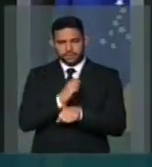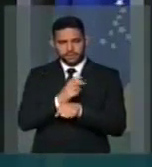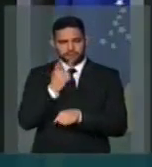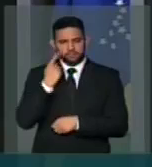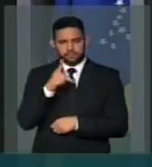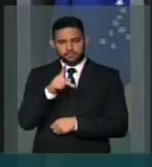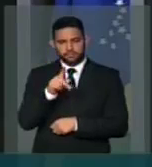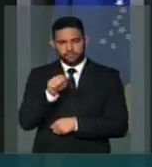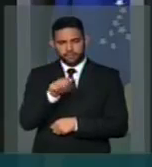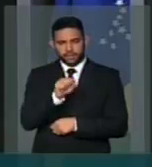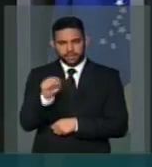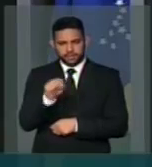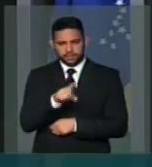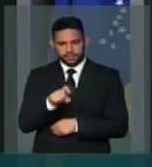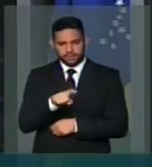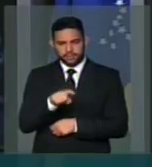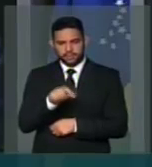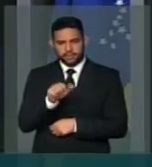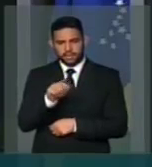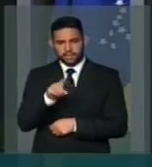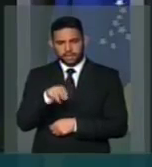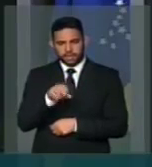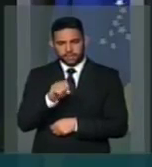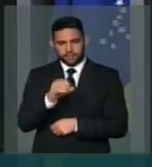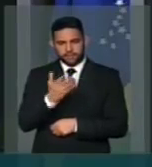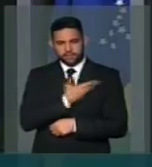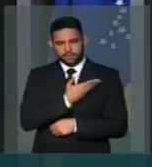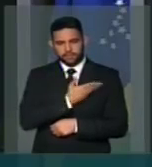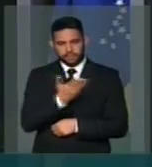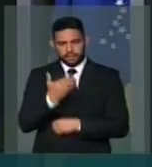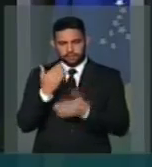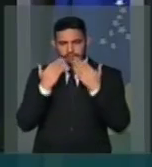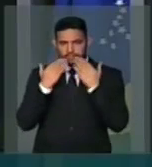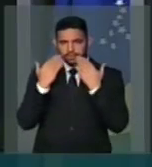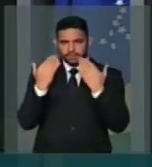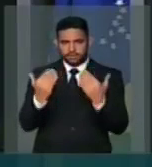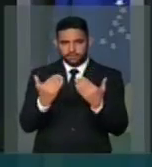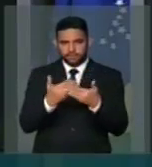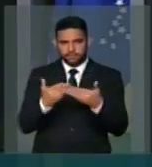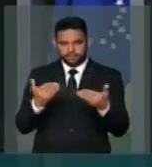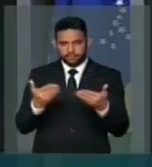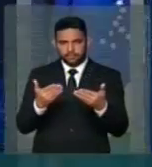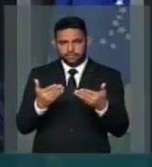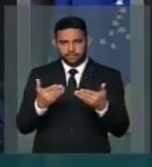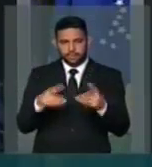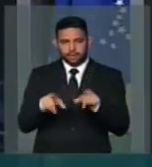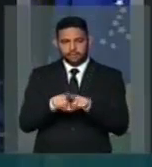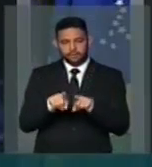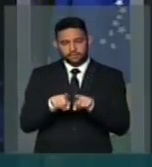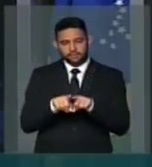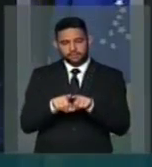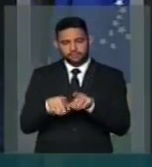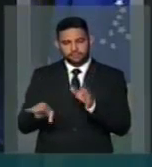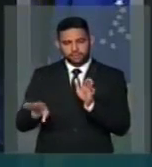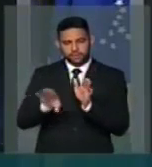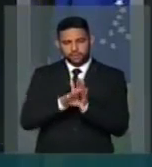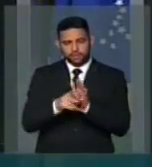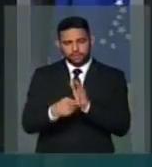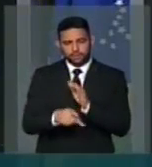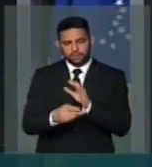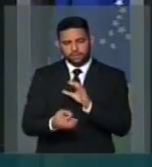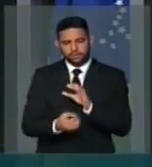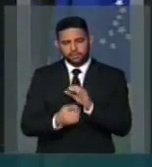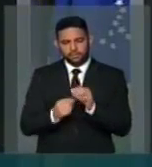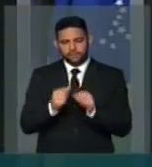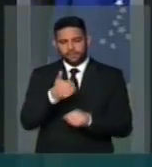de Andrade. Ao seu amigo que me apresentou, ainda chegando aqui na